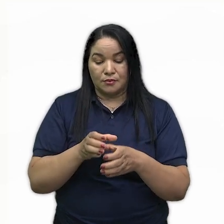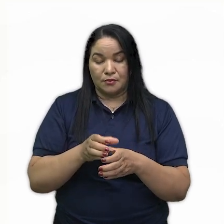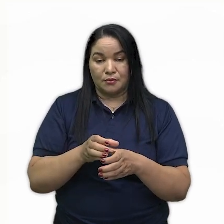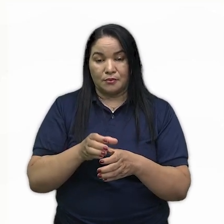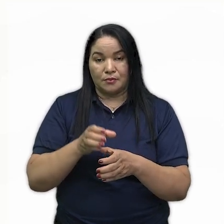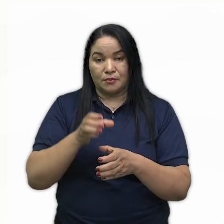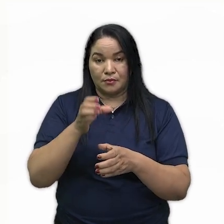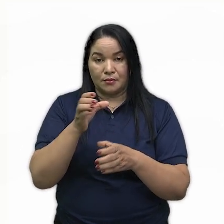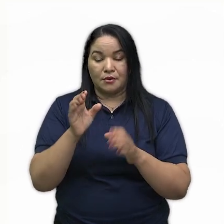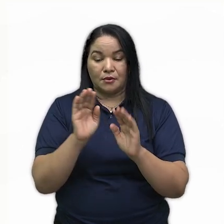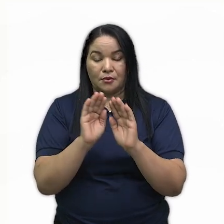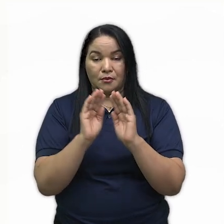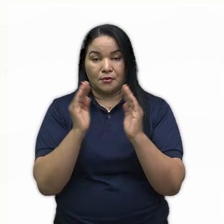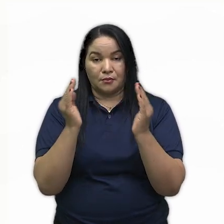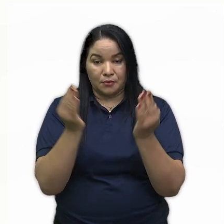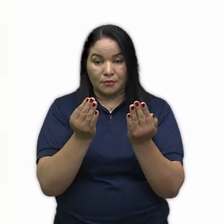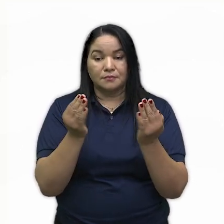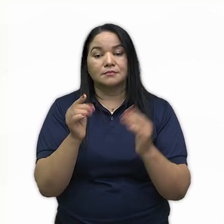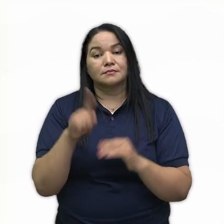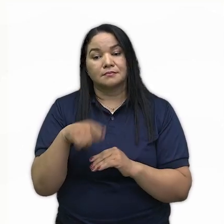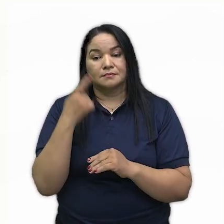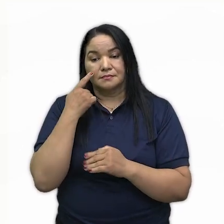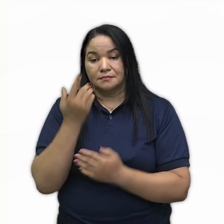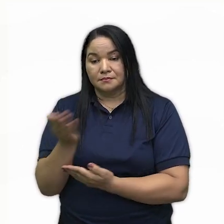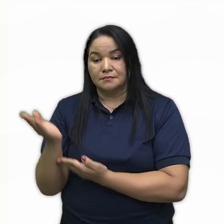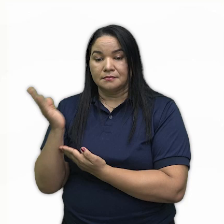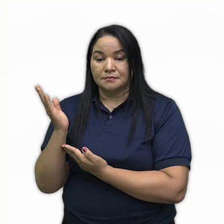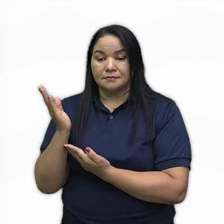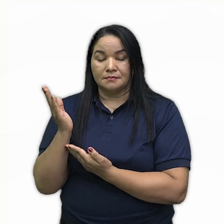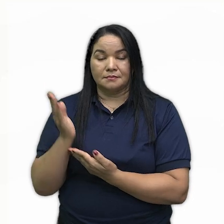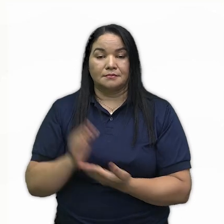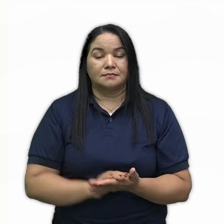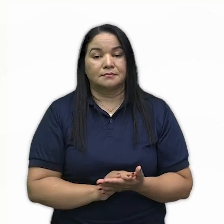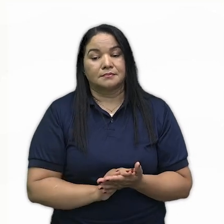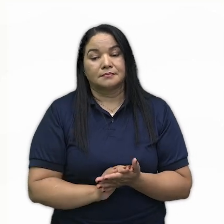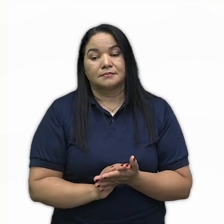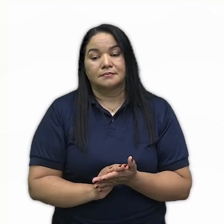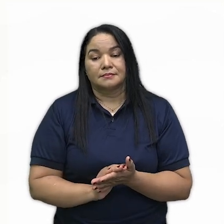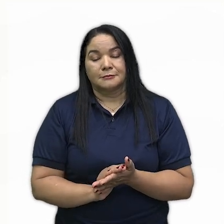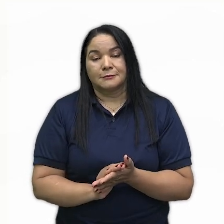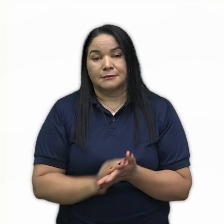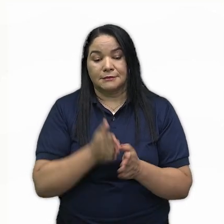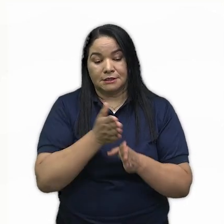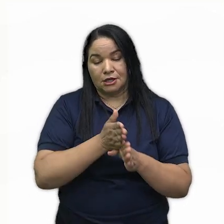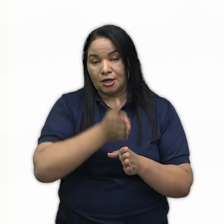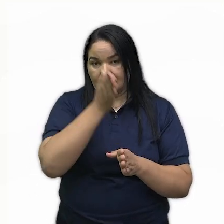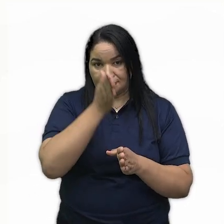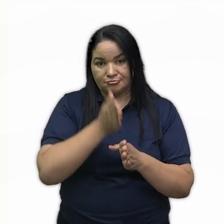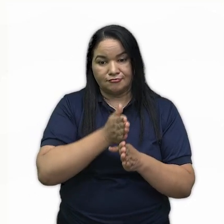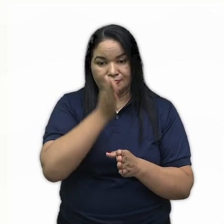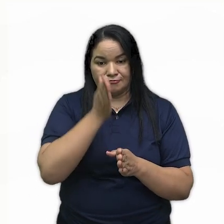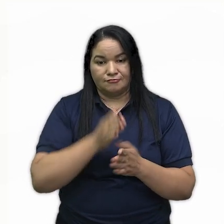bem? Superfície curva que vai ser exatamente a nossa área lateral.